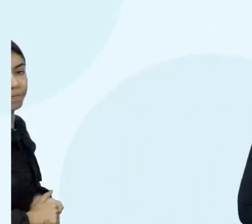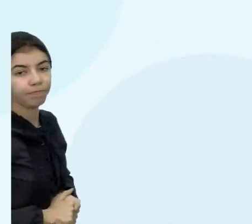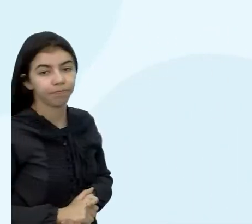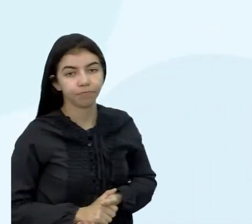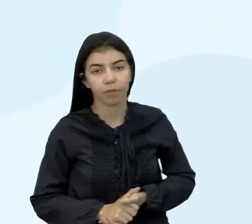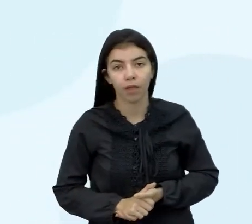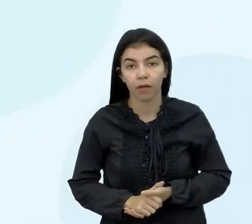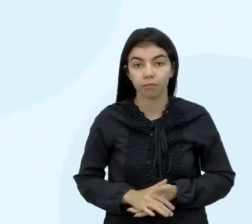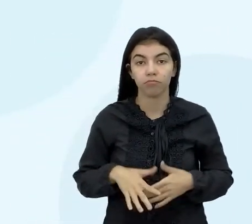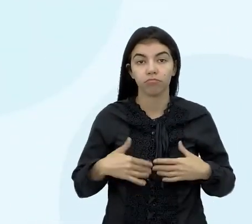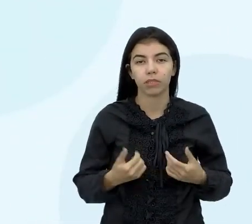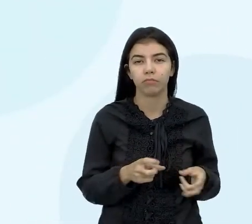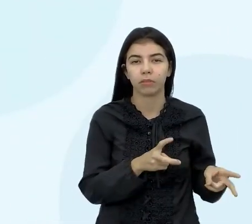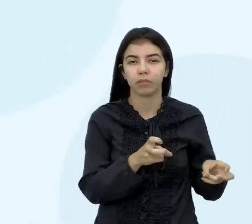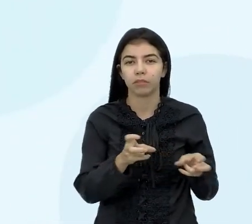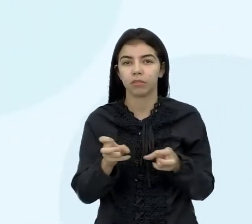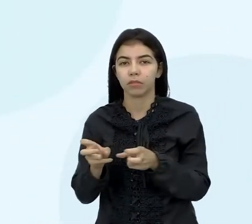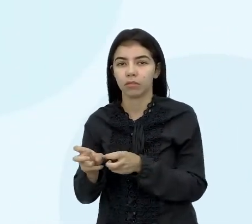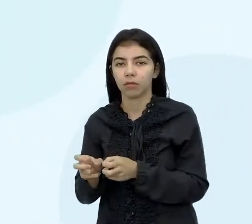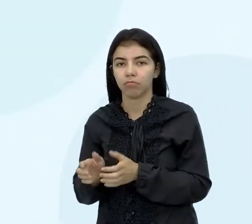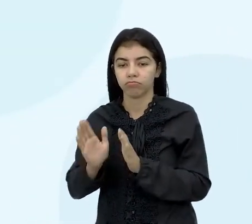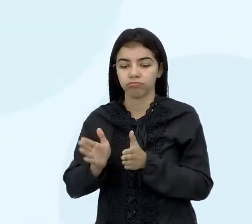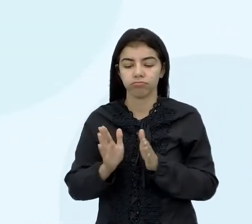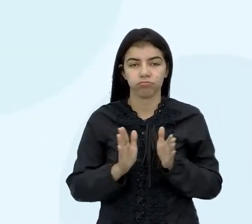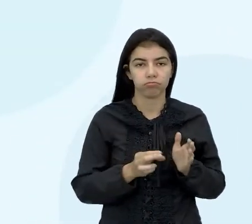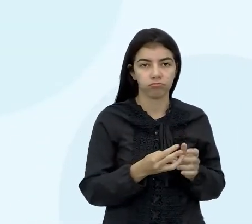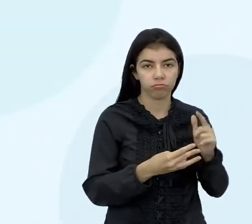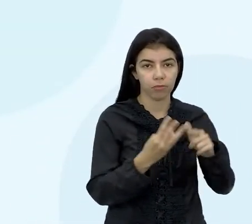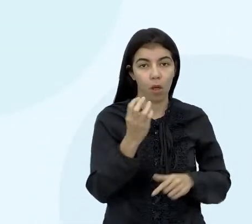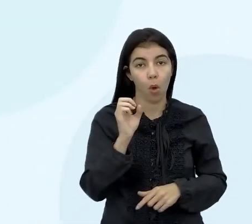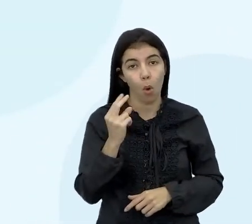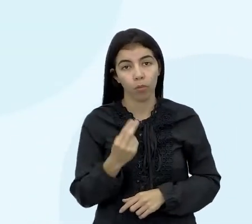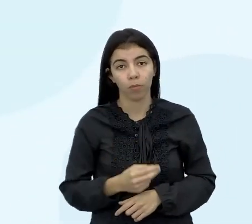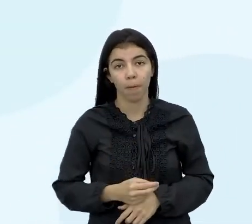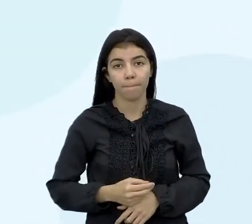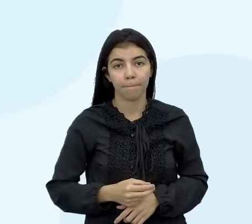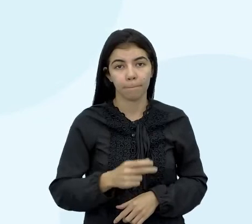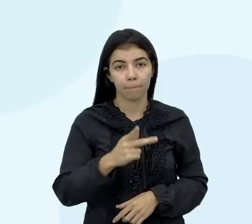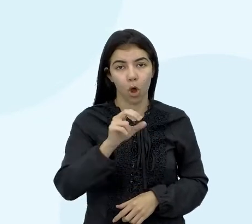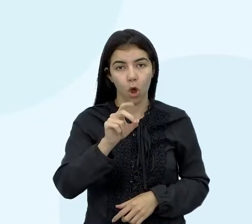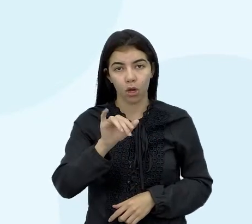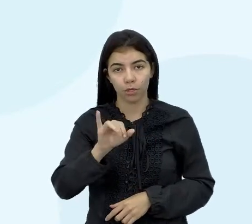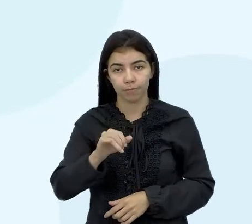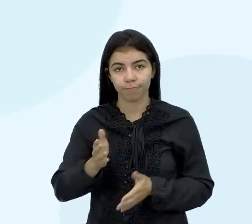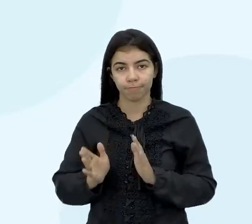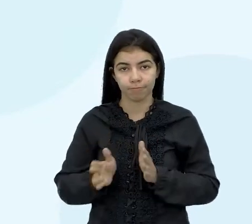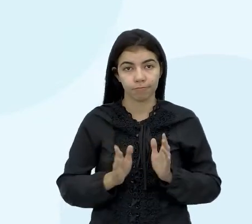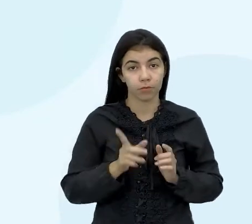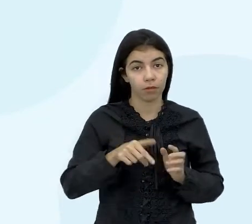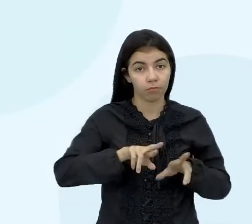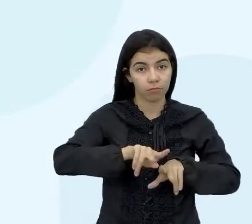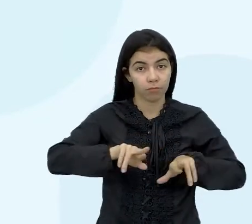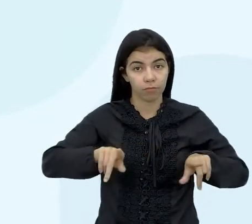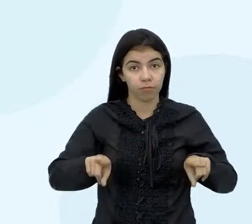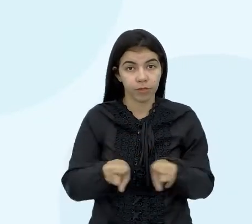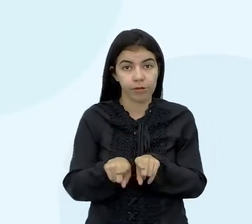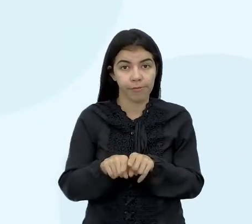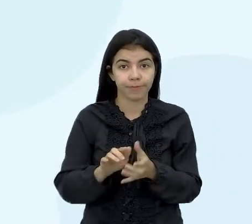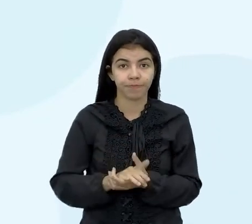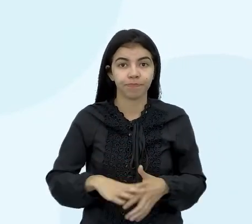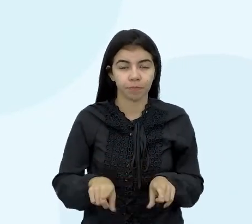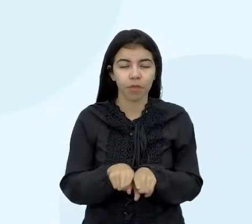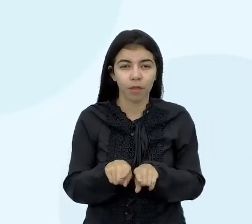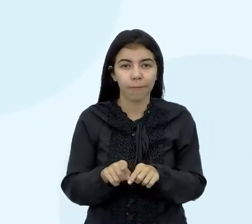sendo ela, analisando se ela é trifásica ou polifásica, tá? Então, essas são as diferenças aí.